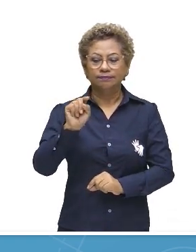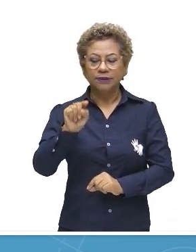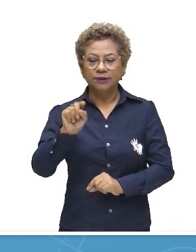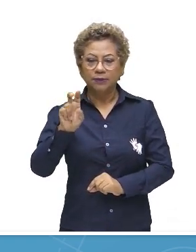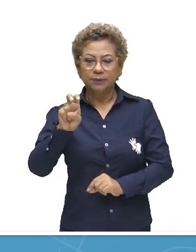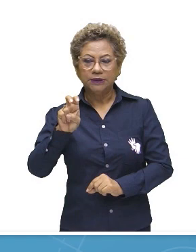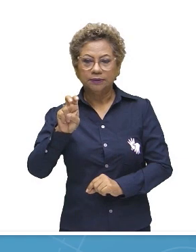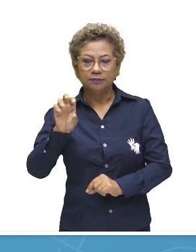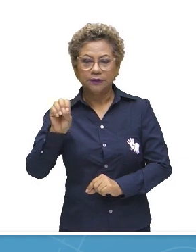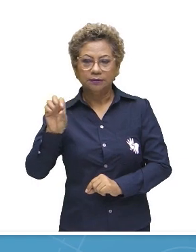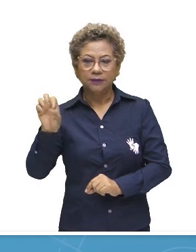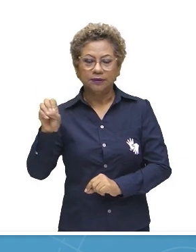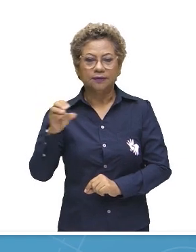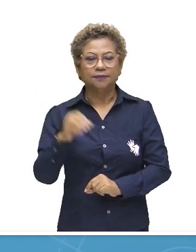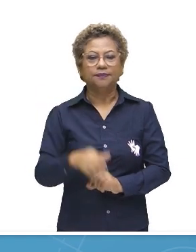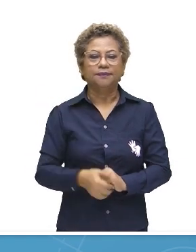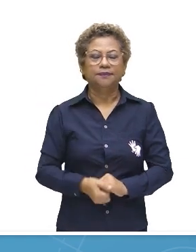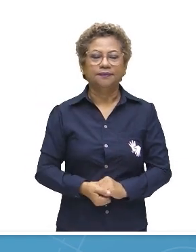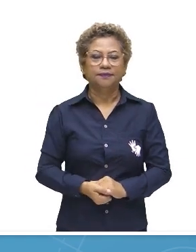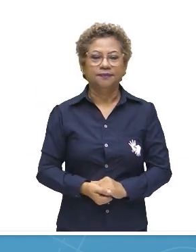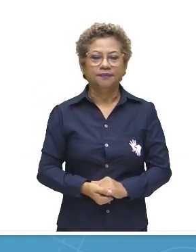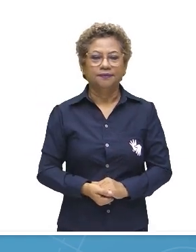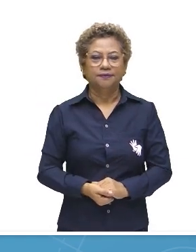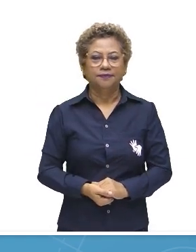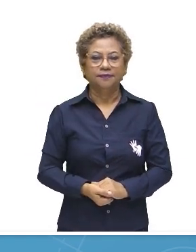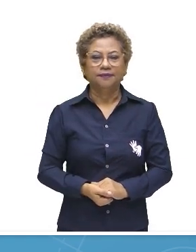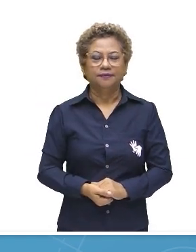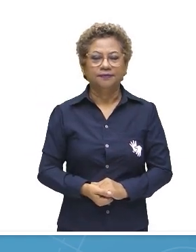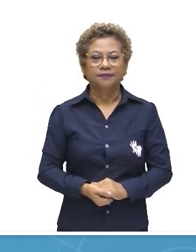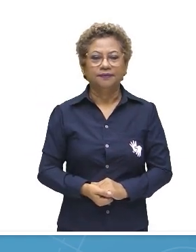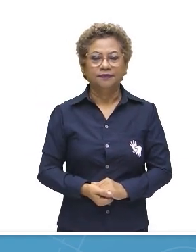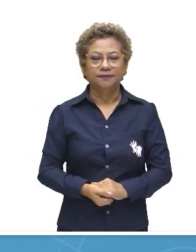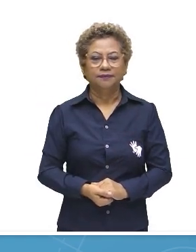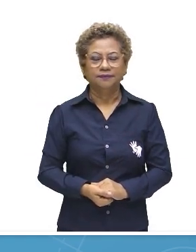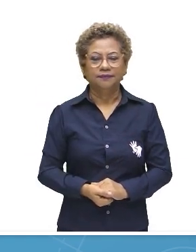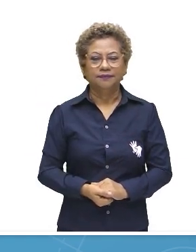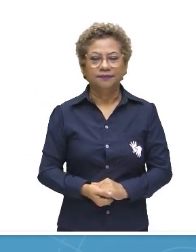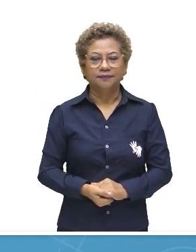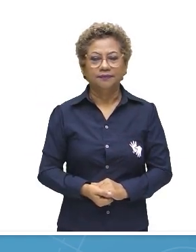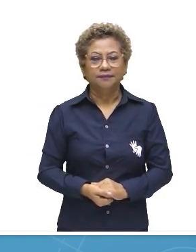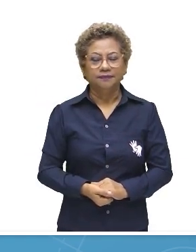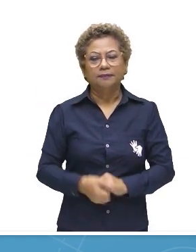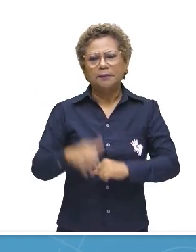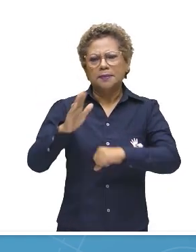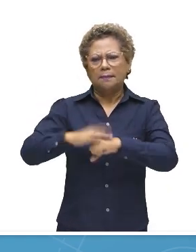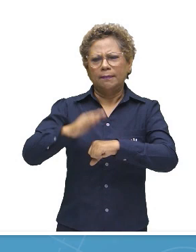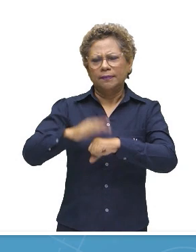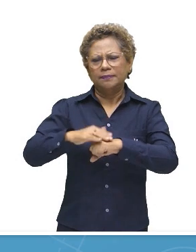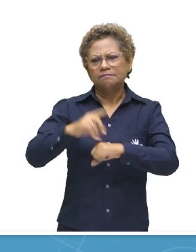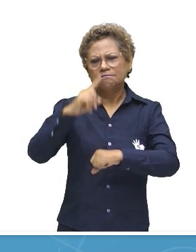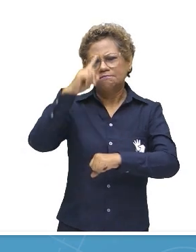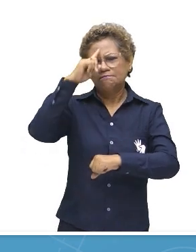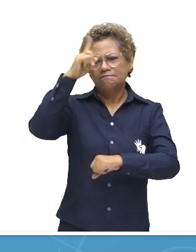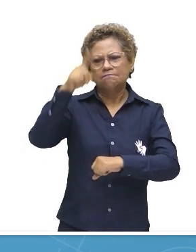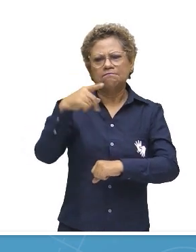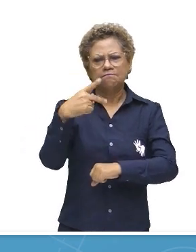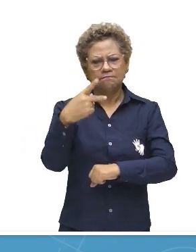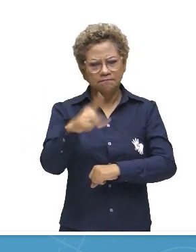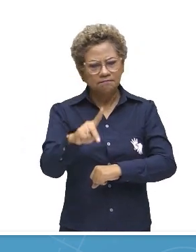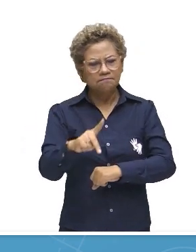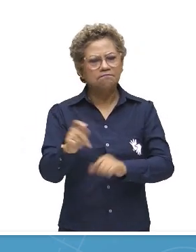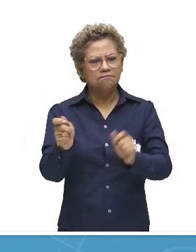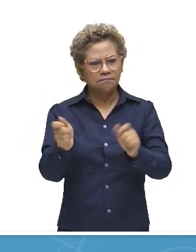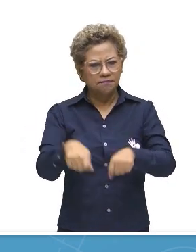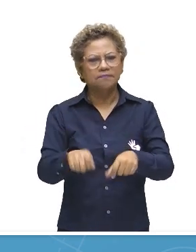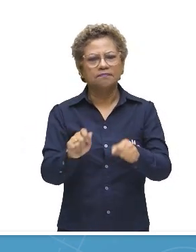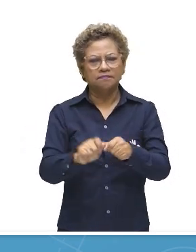primeiro. Olha como é que vai ficar. 2 vezes 15 é igual a 30, vai ficar 30 sobre 3, que é